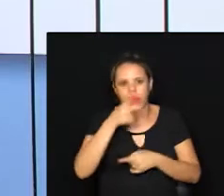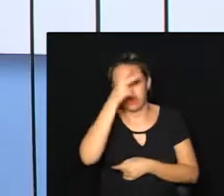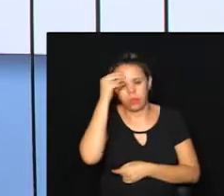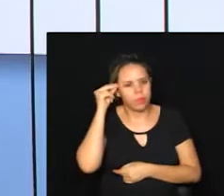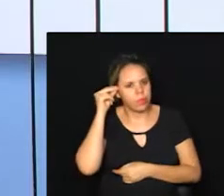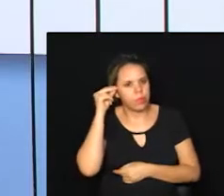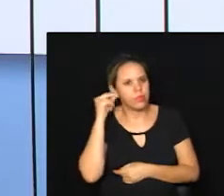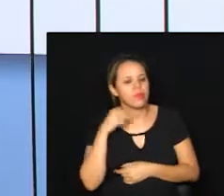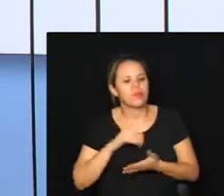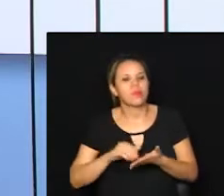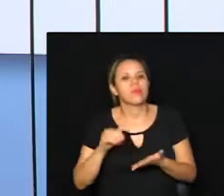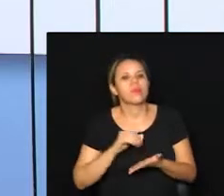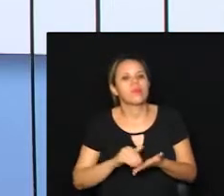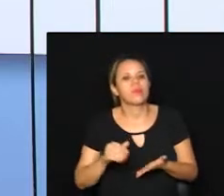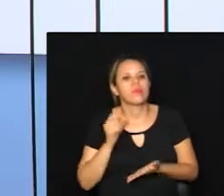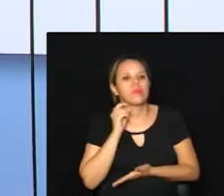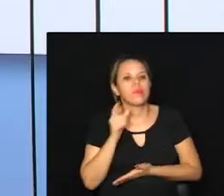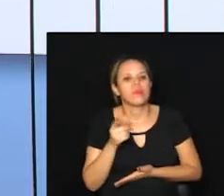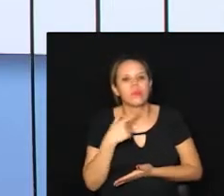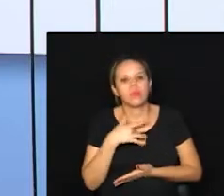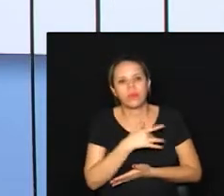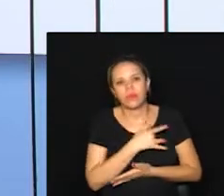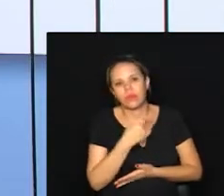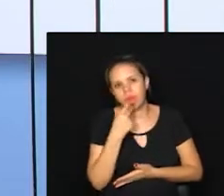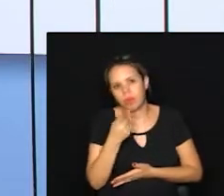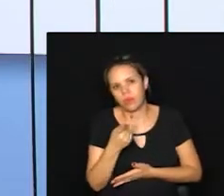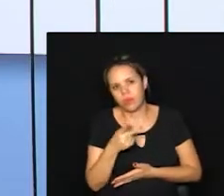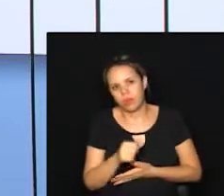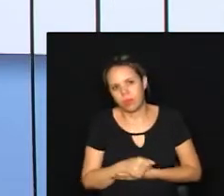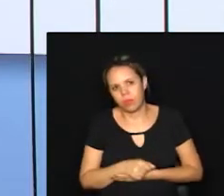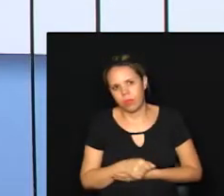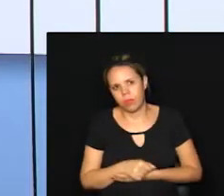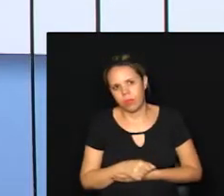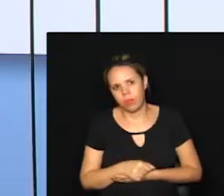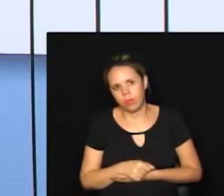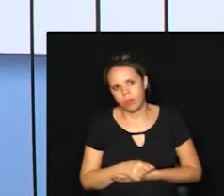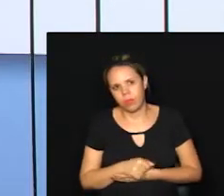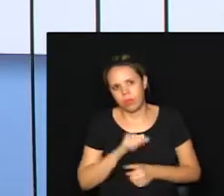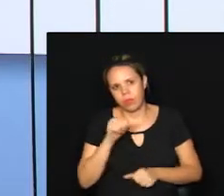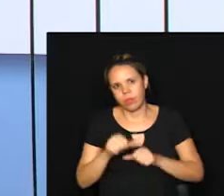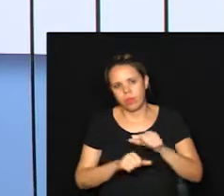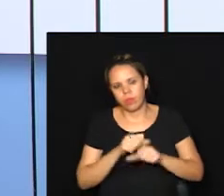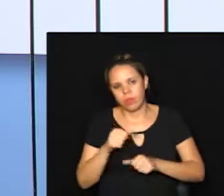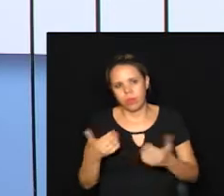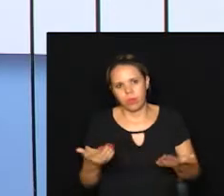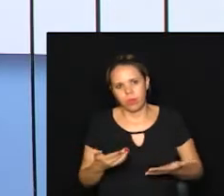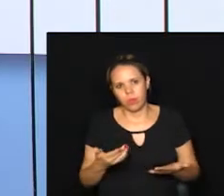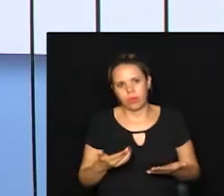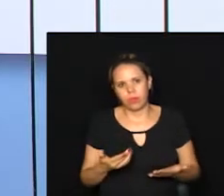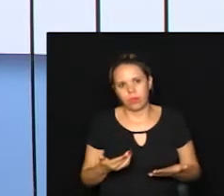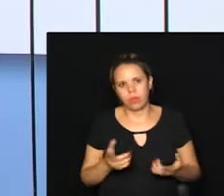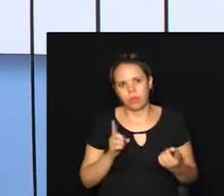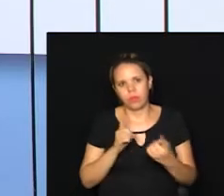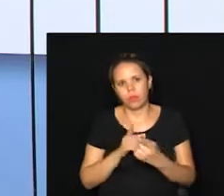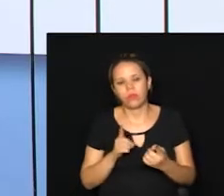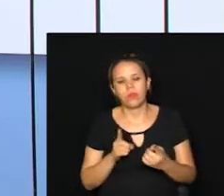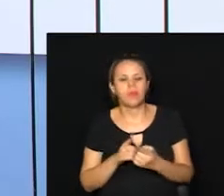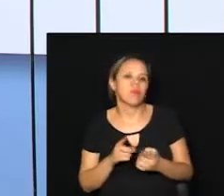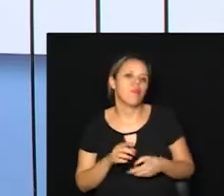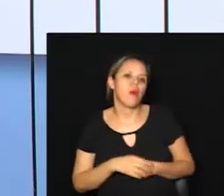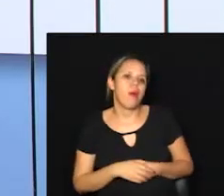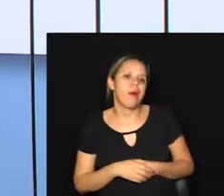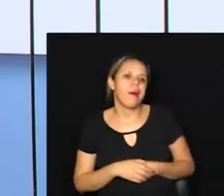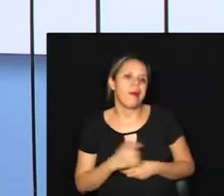prefeito, o secretário municipal de saúde falou sobre essa transição e agora para o atendimento aí